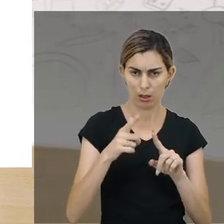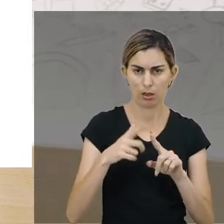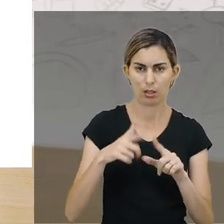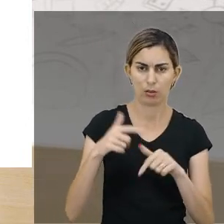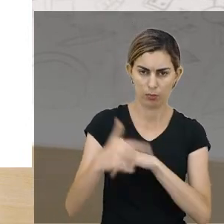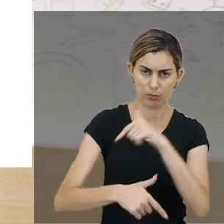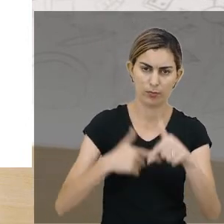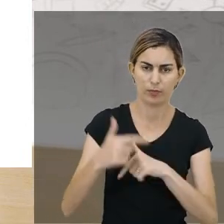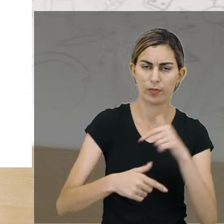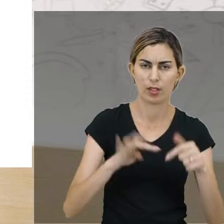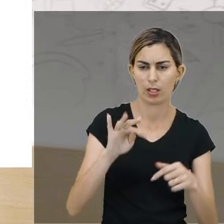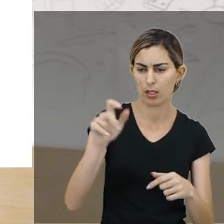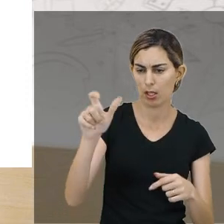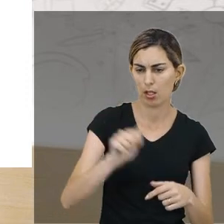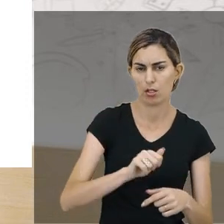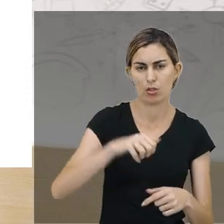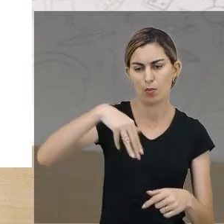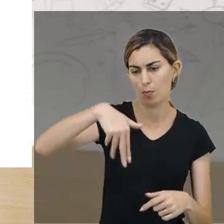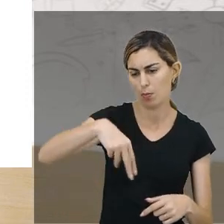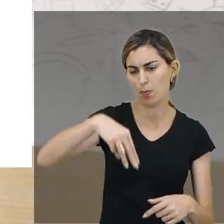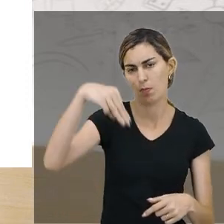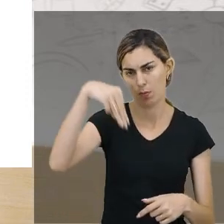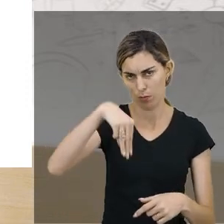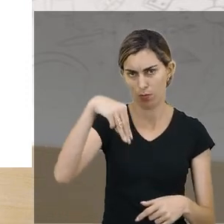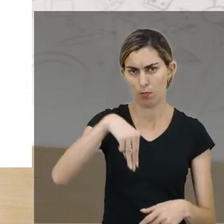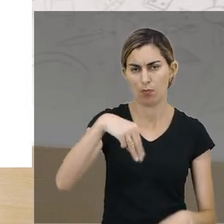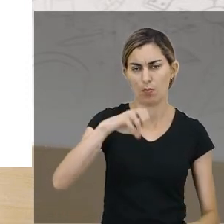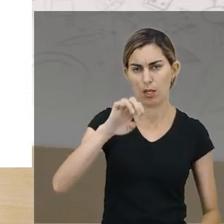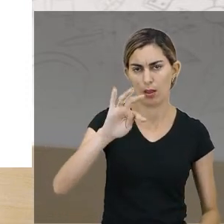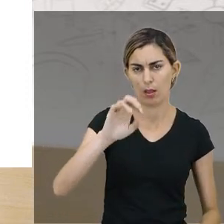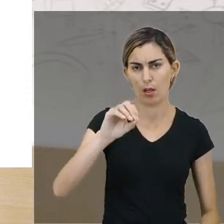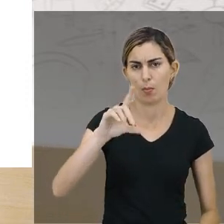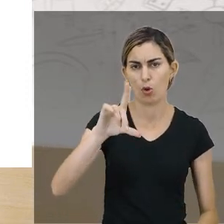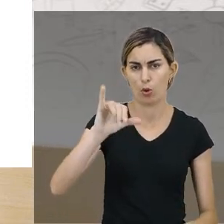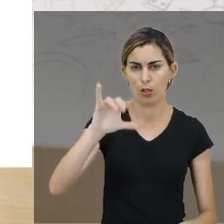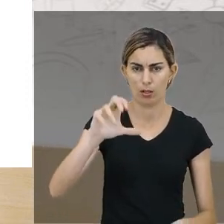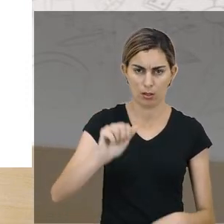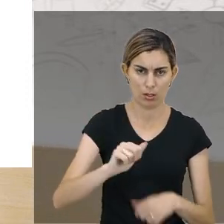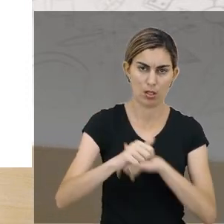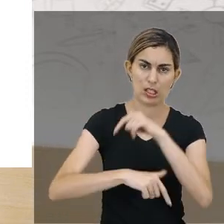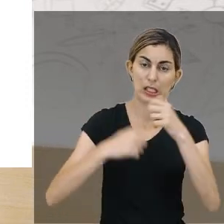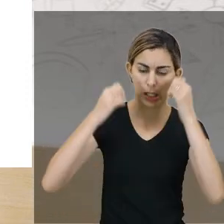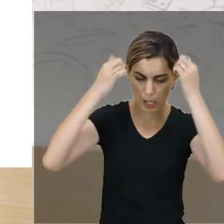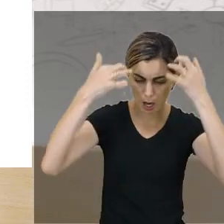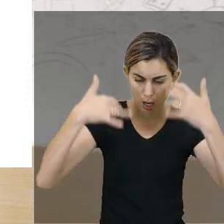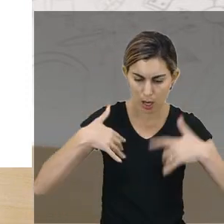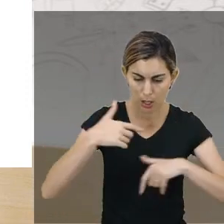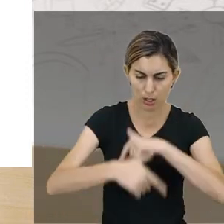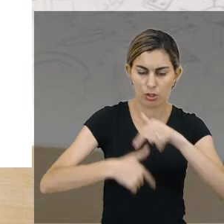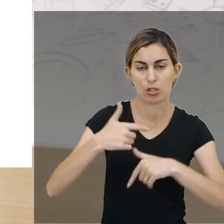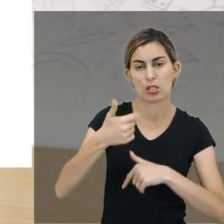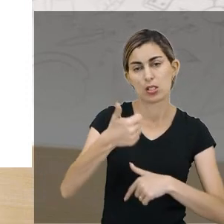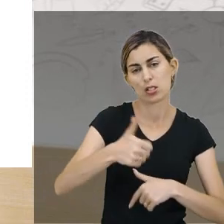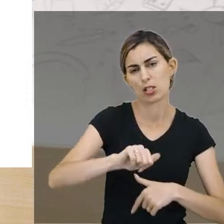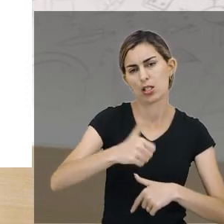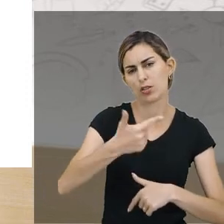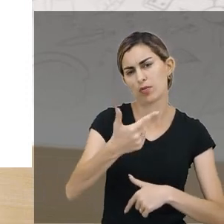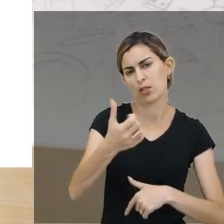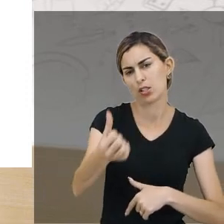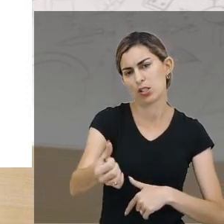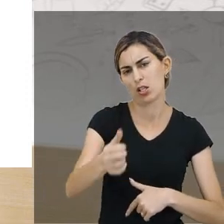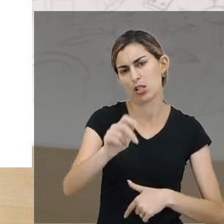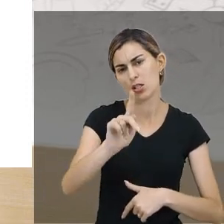de atividade, a taxa metabólica que o trabalhador gasta para desenvolver a atividade é de